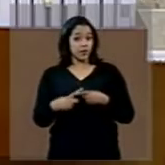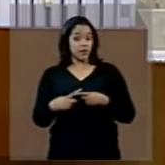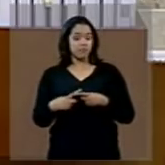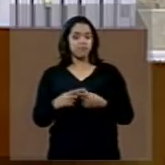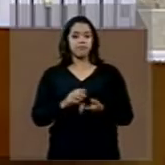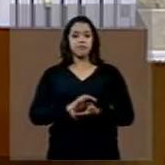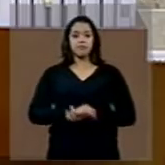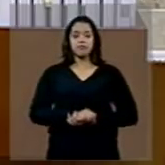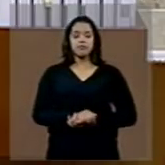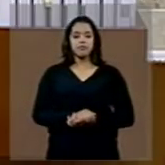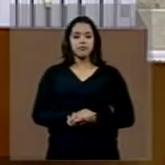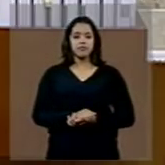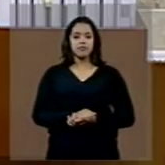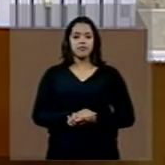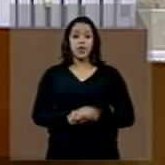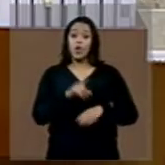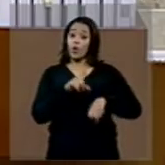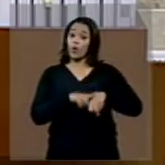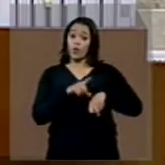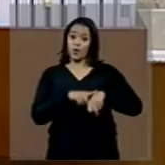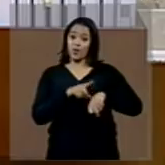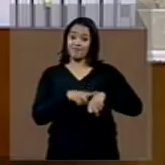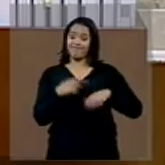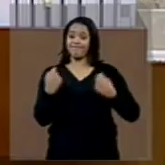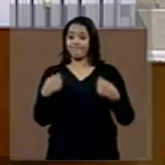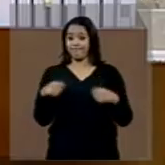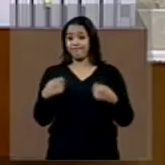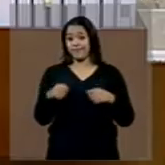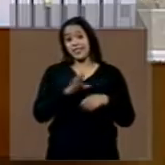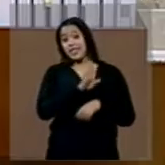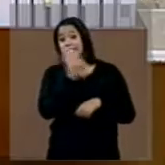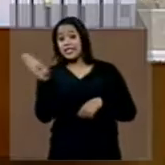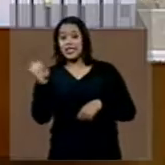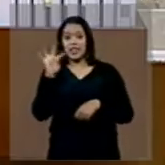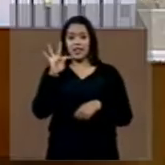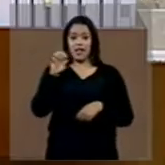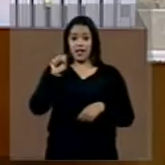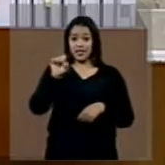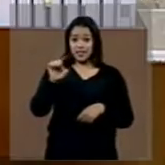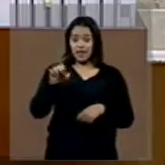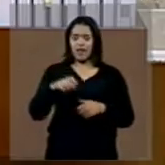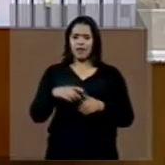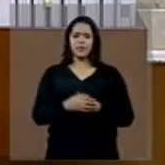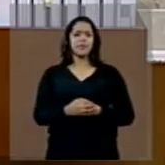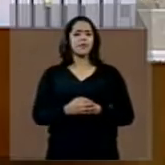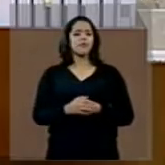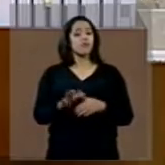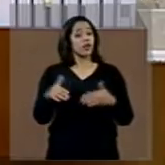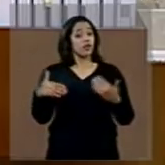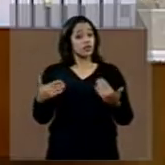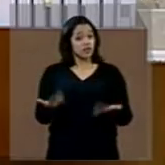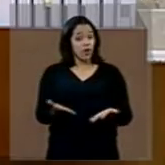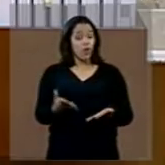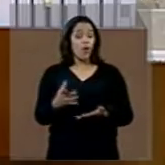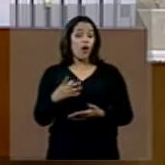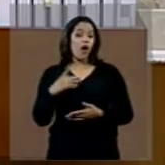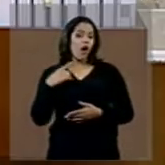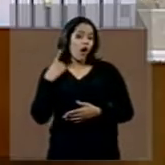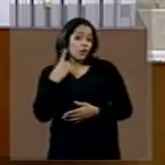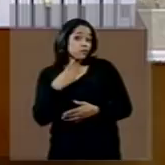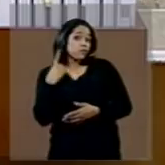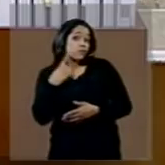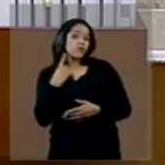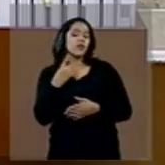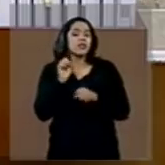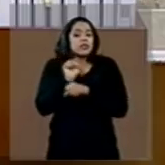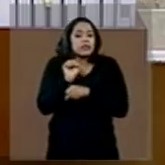de horário que todos têm para a Justiça Eleitoral e dos outros afazeres. Então, os eminentes advogados que aguardam